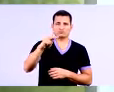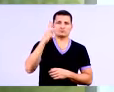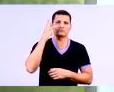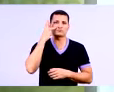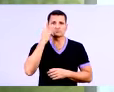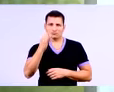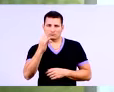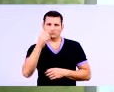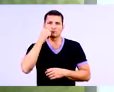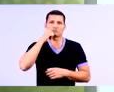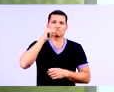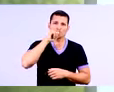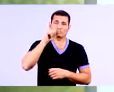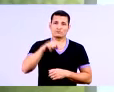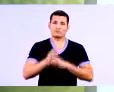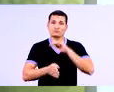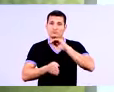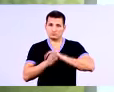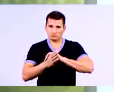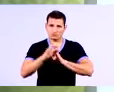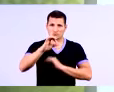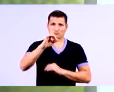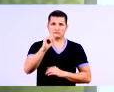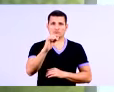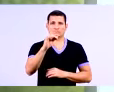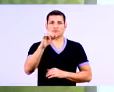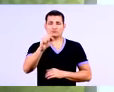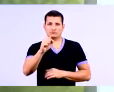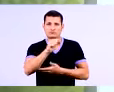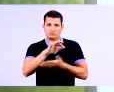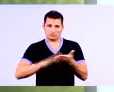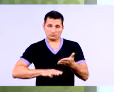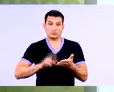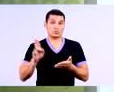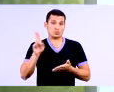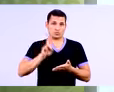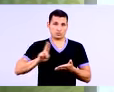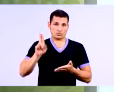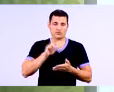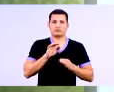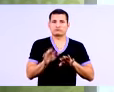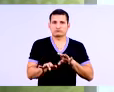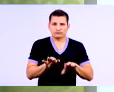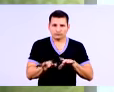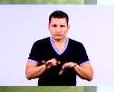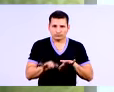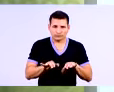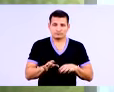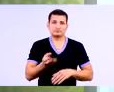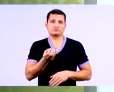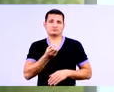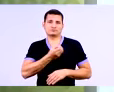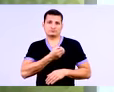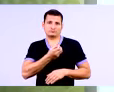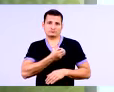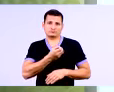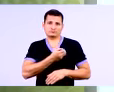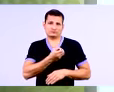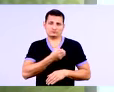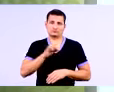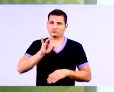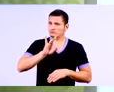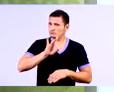É uma entrada de dados textual, em que o usuário digita a informação. O número é uma entrada de dados que representa